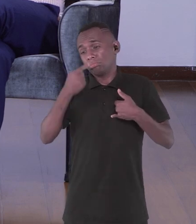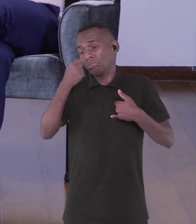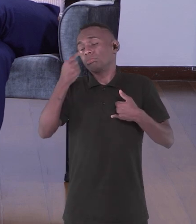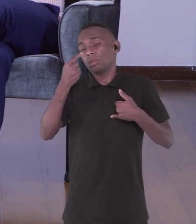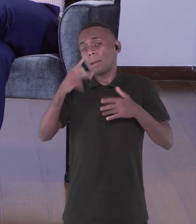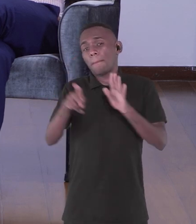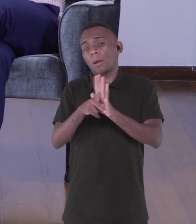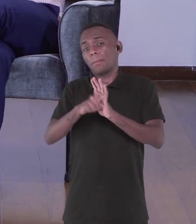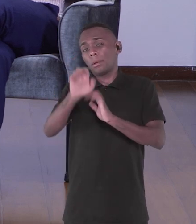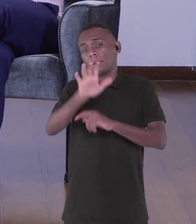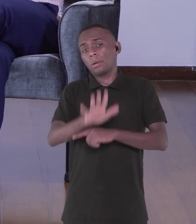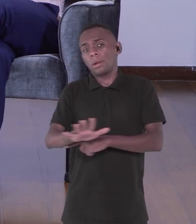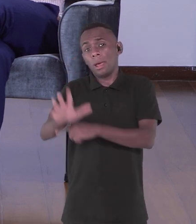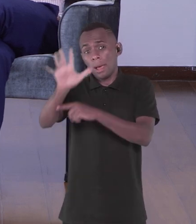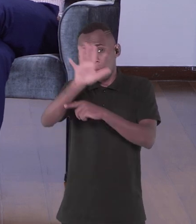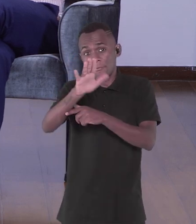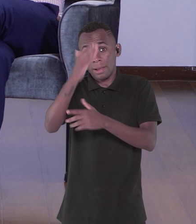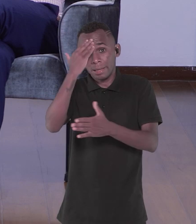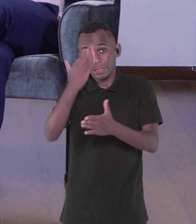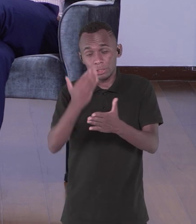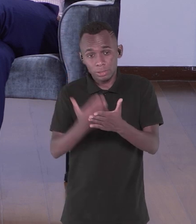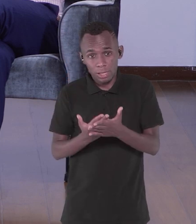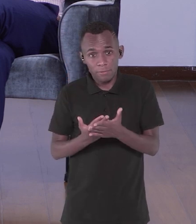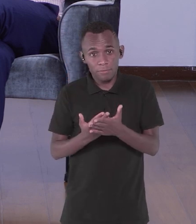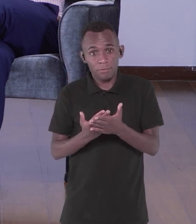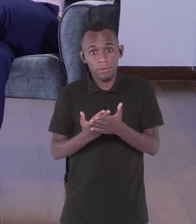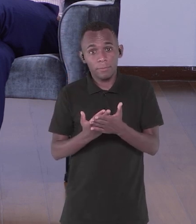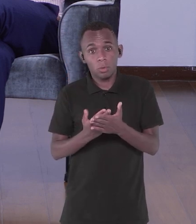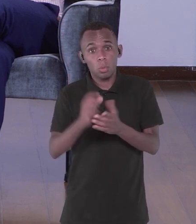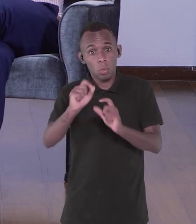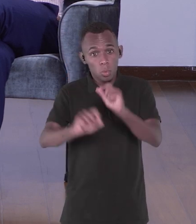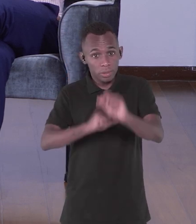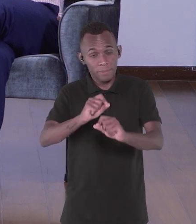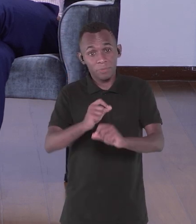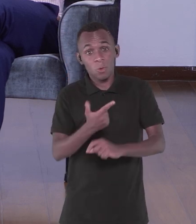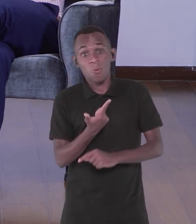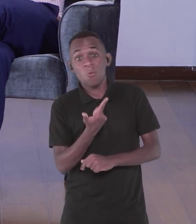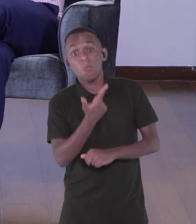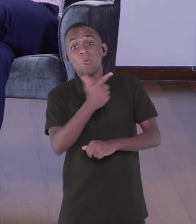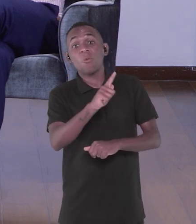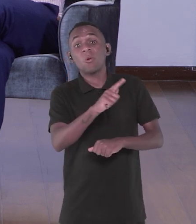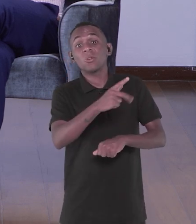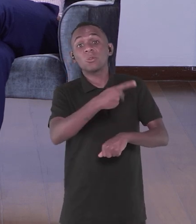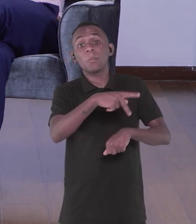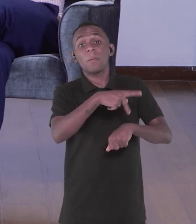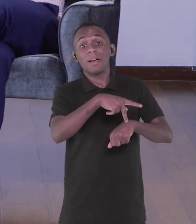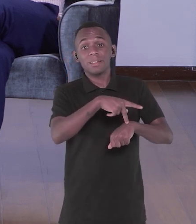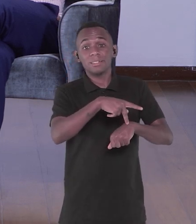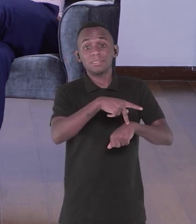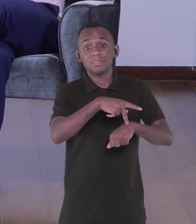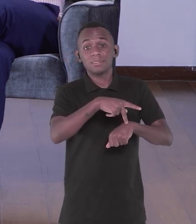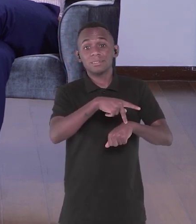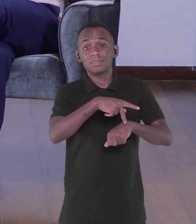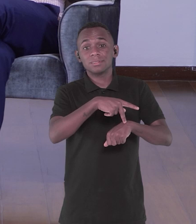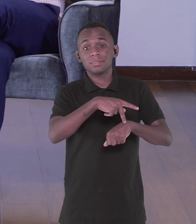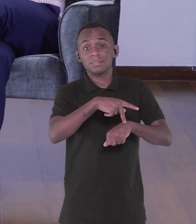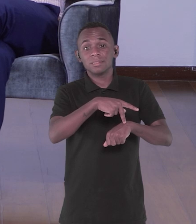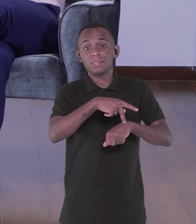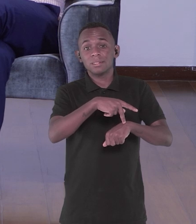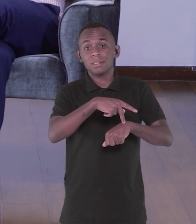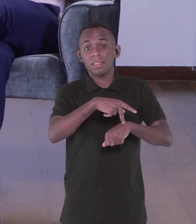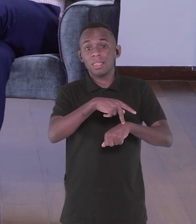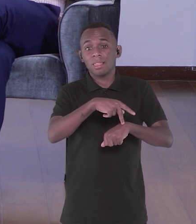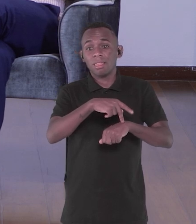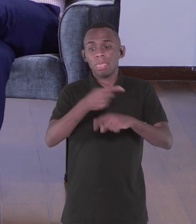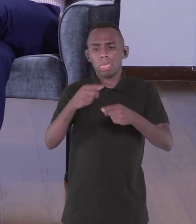achava que não tinha jeito de um outro país ameaçar a segurança europeia. Então, existia